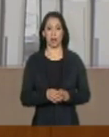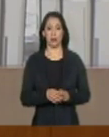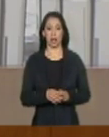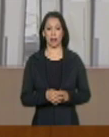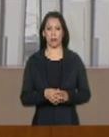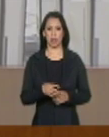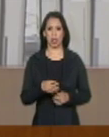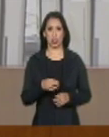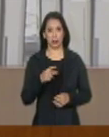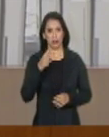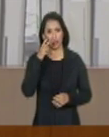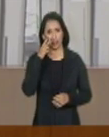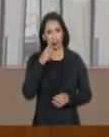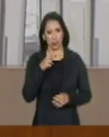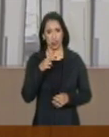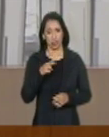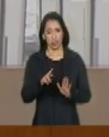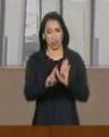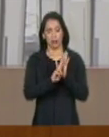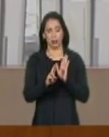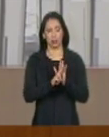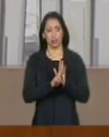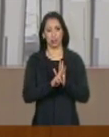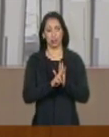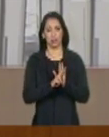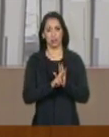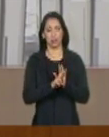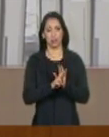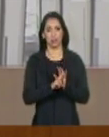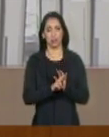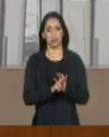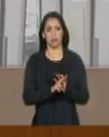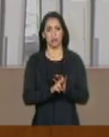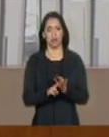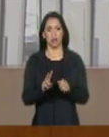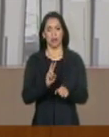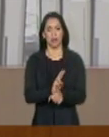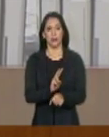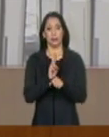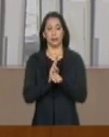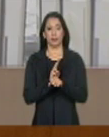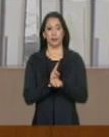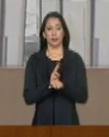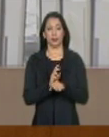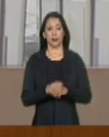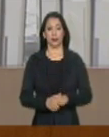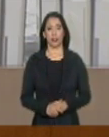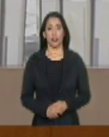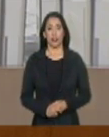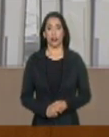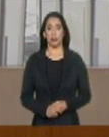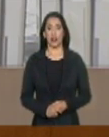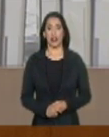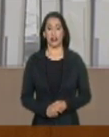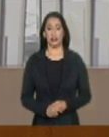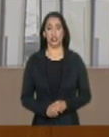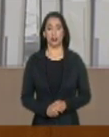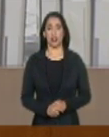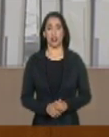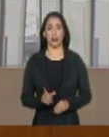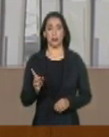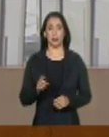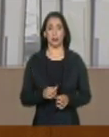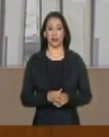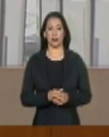ou protelatório de recursos criminais por parte da defesa. Há de se constatar também. O plenário discute possibilidade de